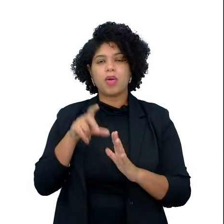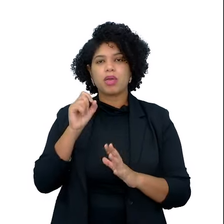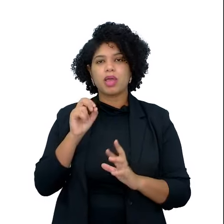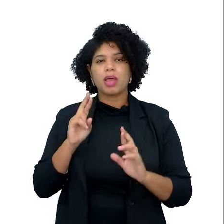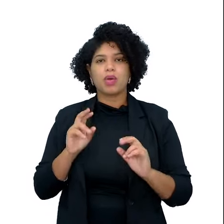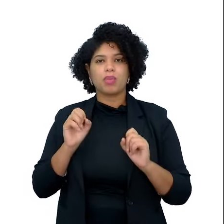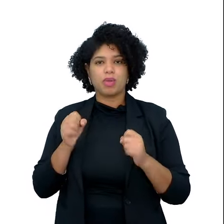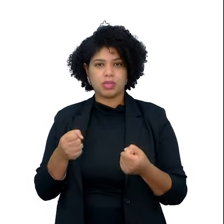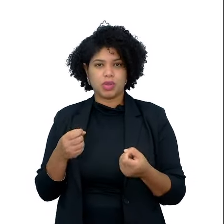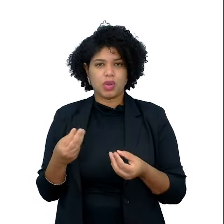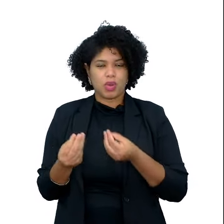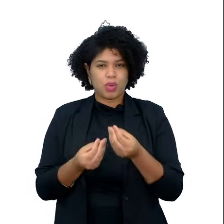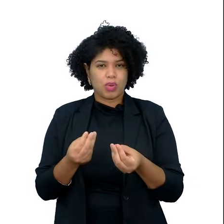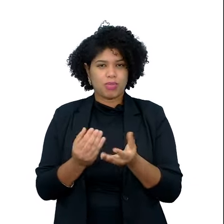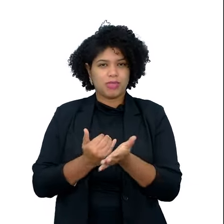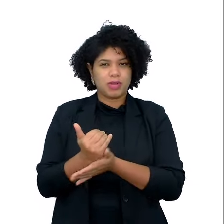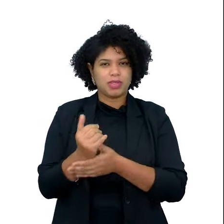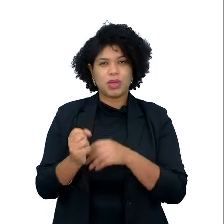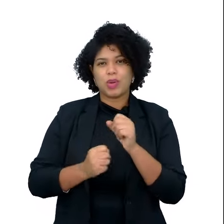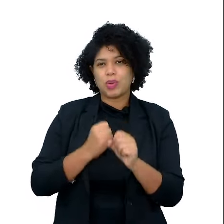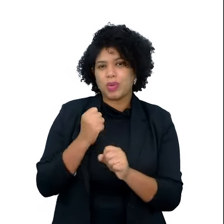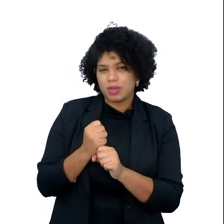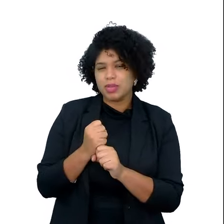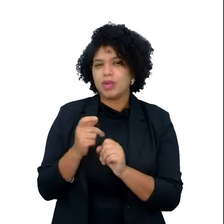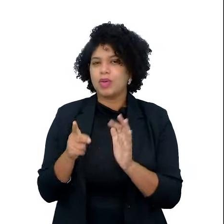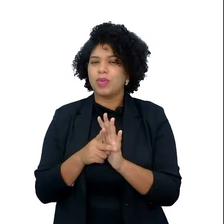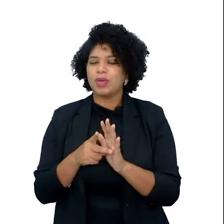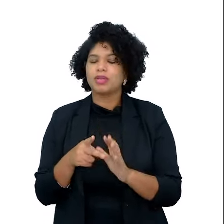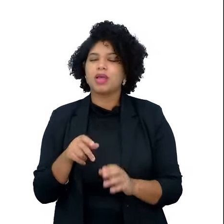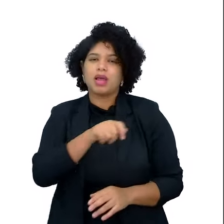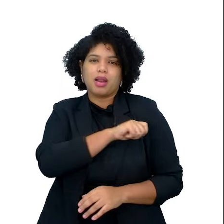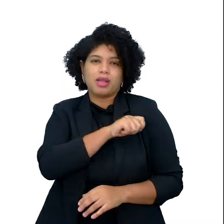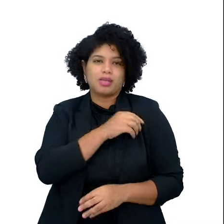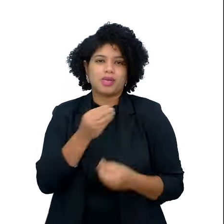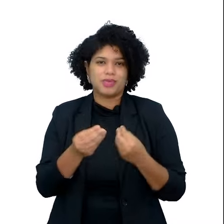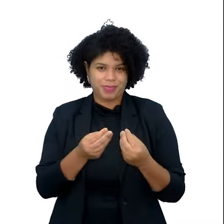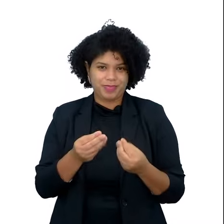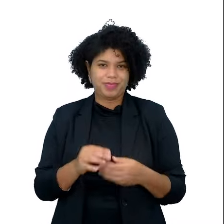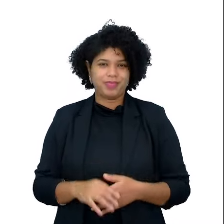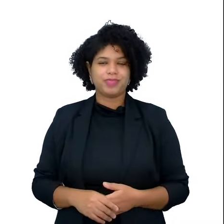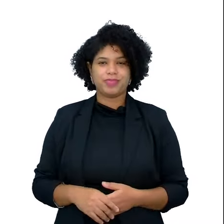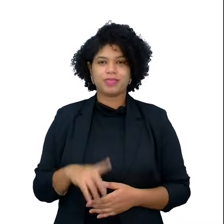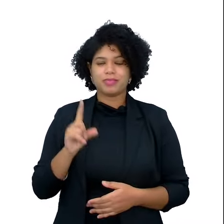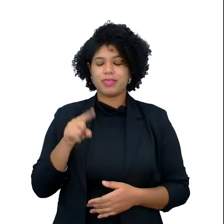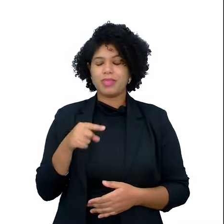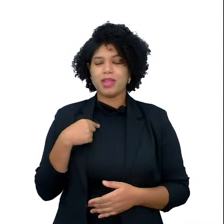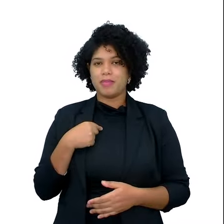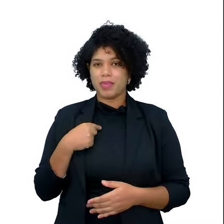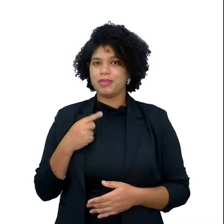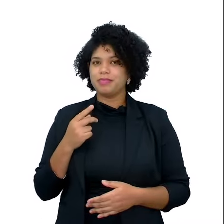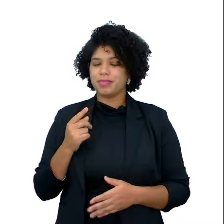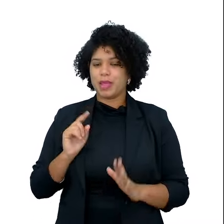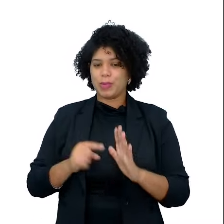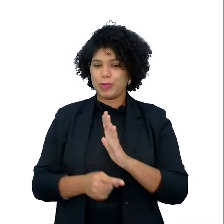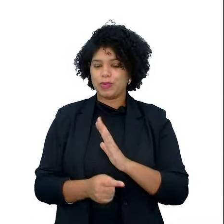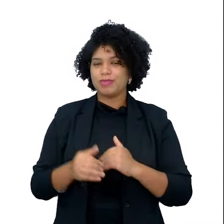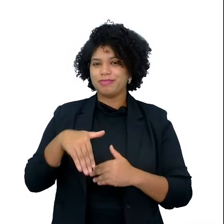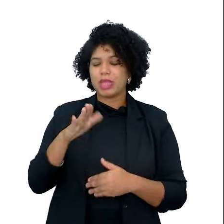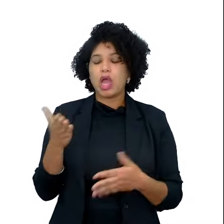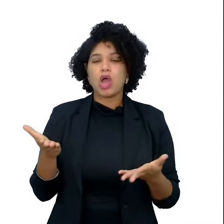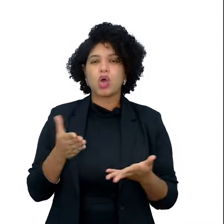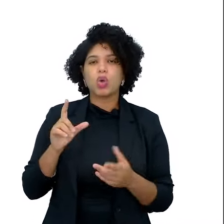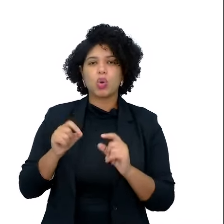como a gente vai iniciar o ano pensando na recuperação do nosso aluno. E aí foi uma recuperação mais intensiva. Agora a gente já está na